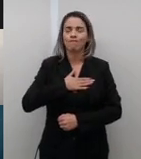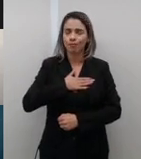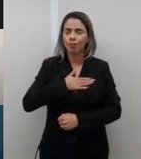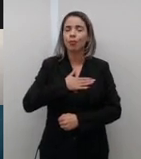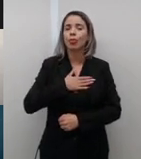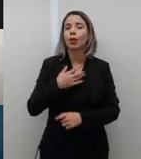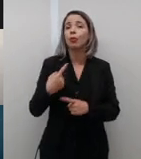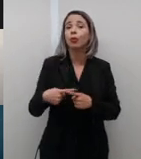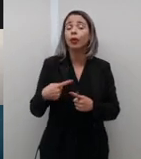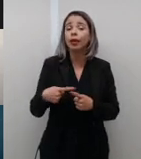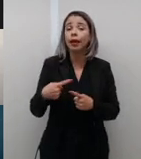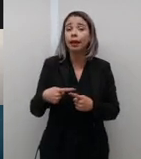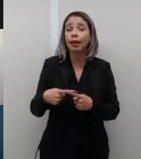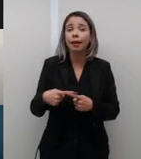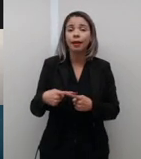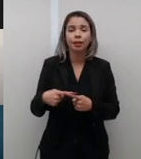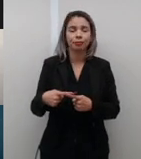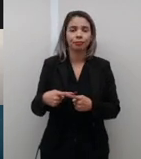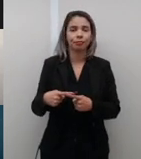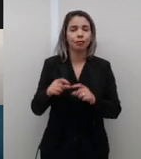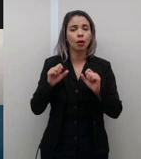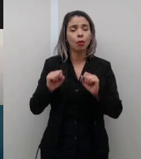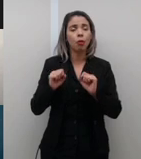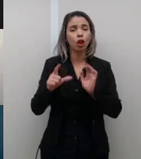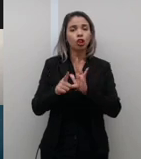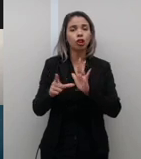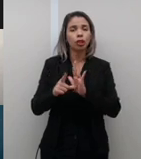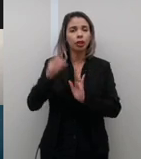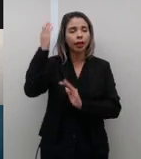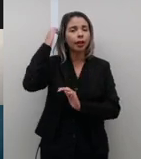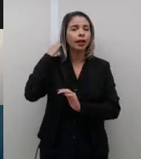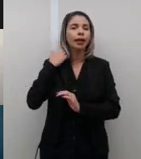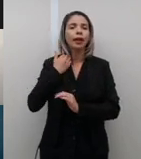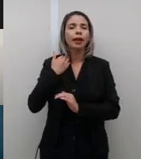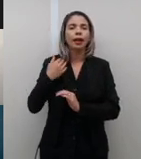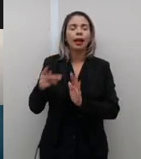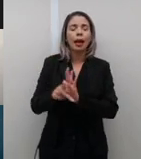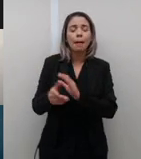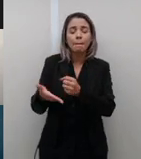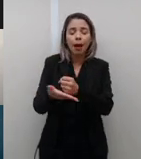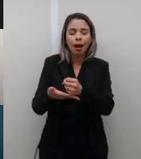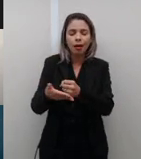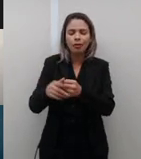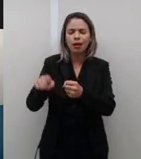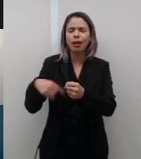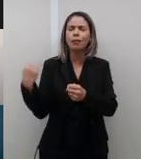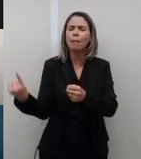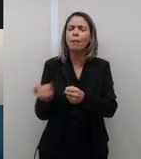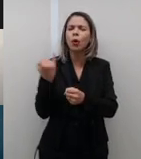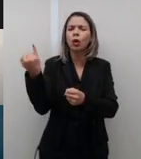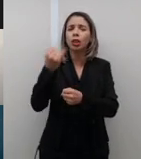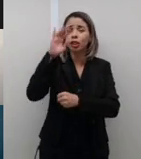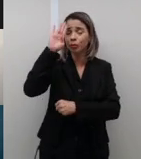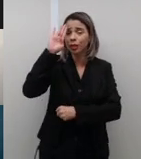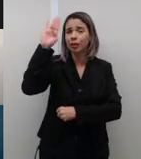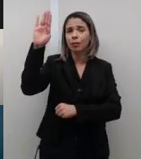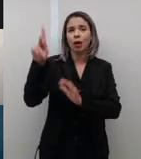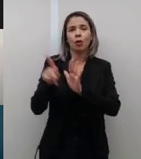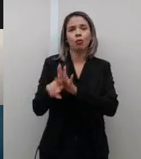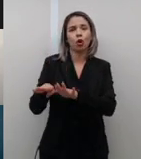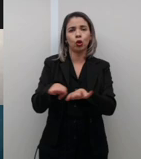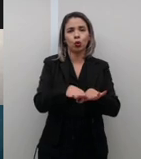seja um princípio de tamanha estatura que ladeia sua importância com o princípio da igualdade.